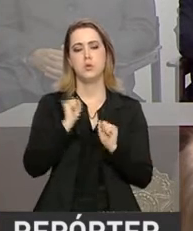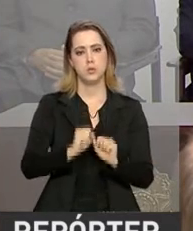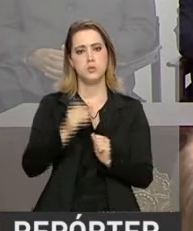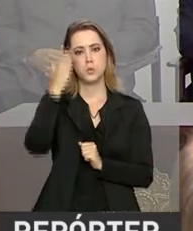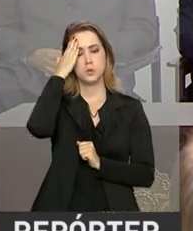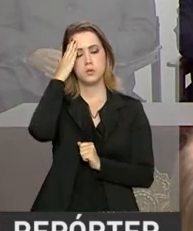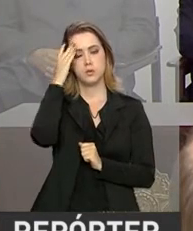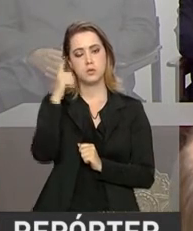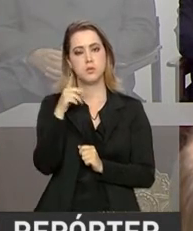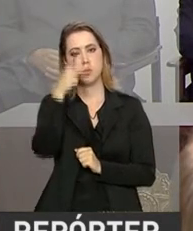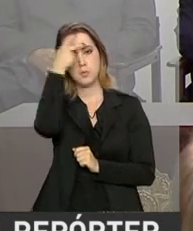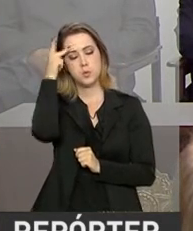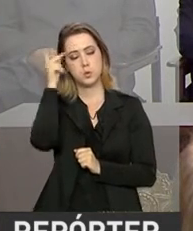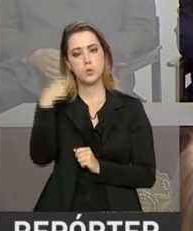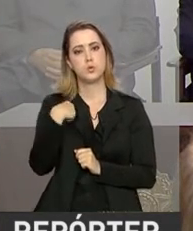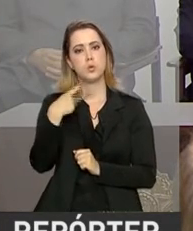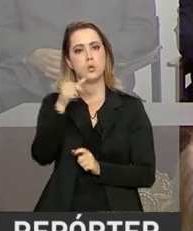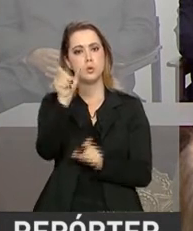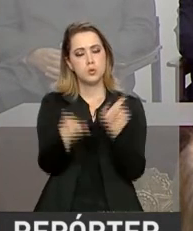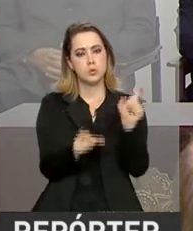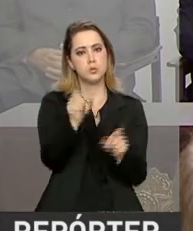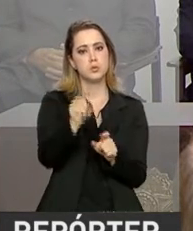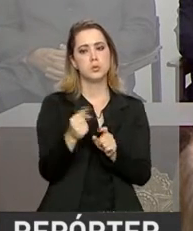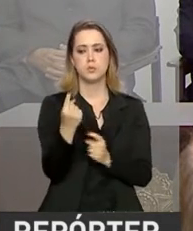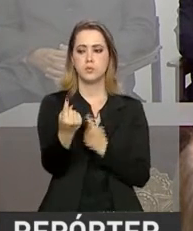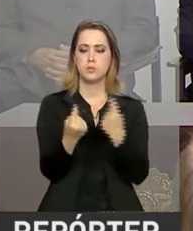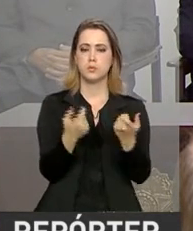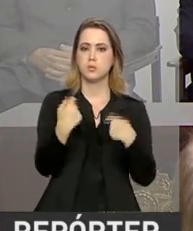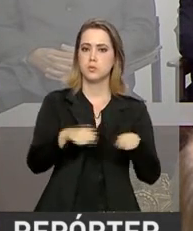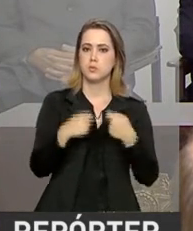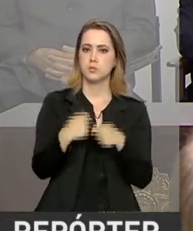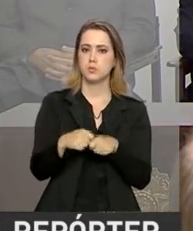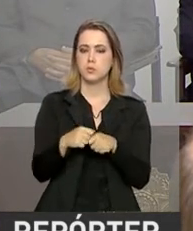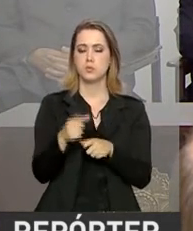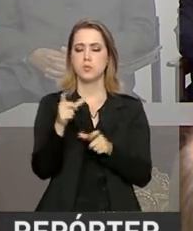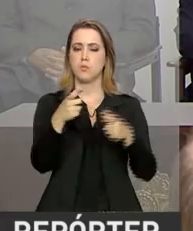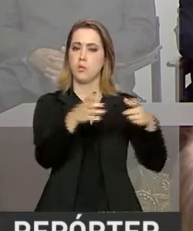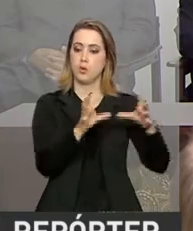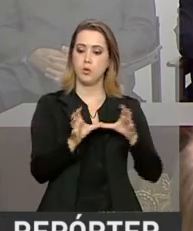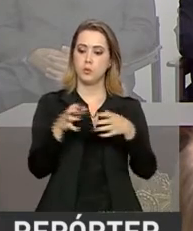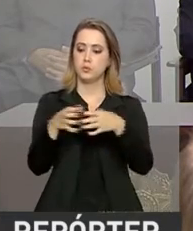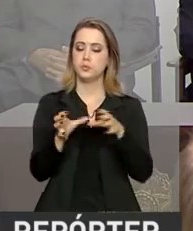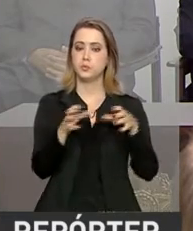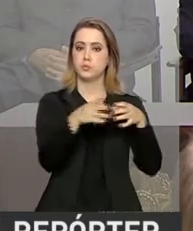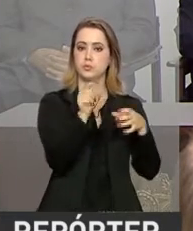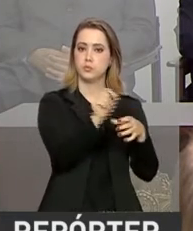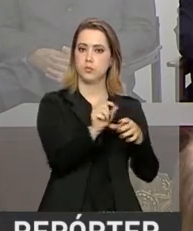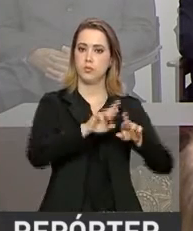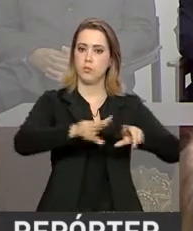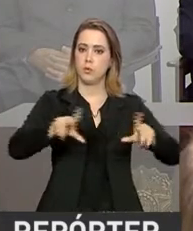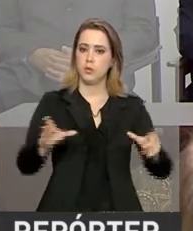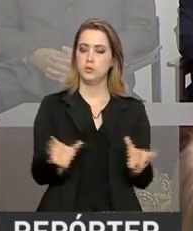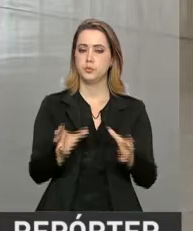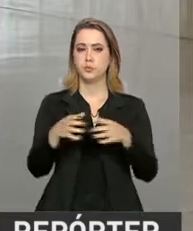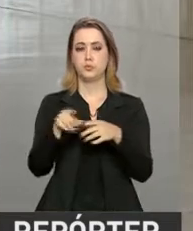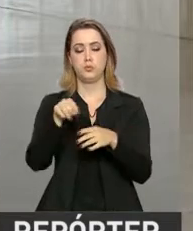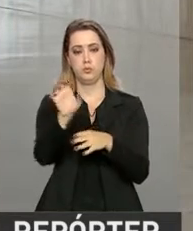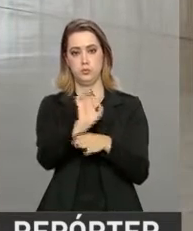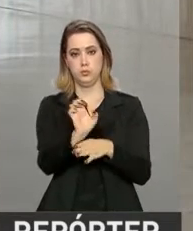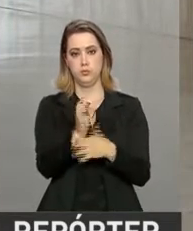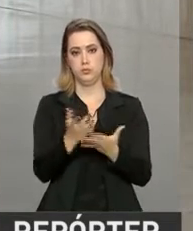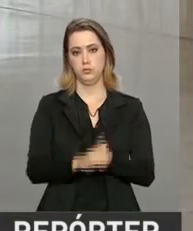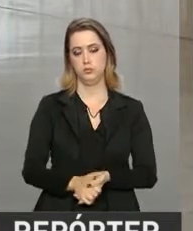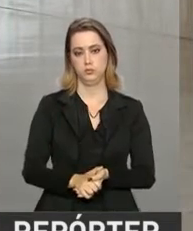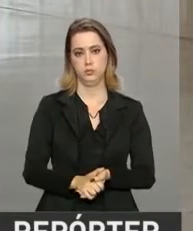quem é o brasileiro que preciso que em cada área de atuação dos diversos jogos desta pessoa estatal a